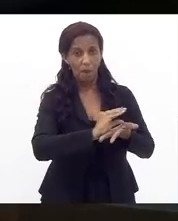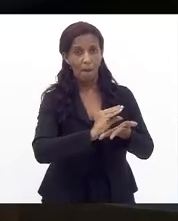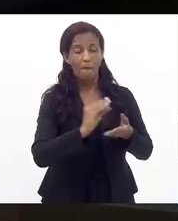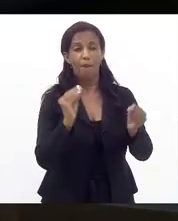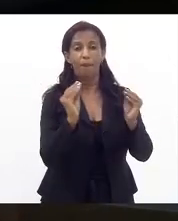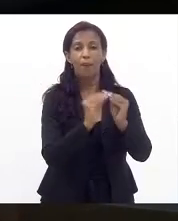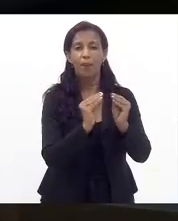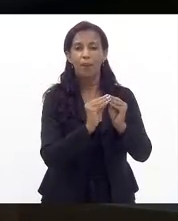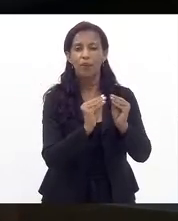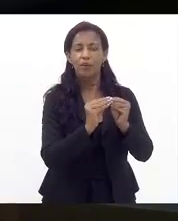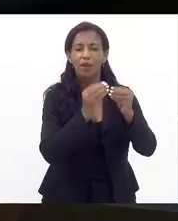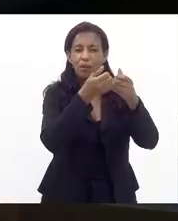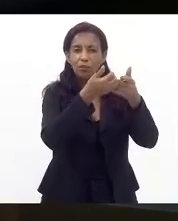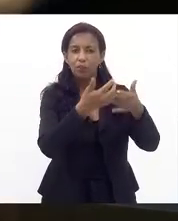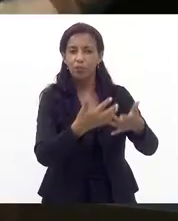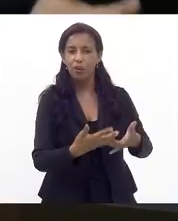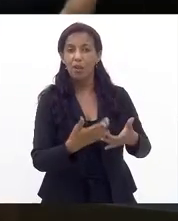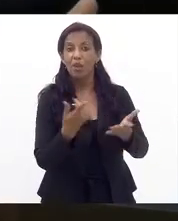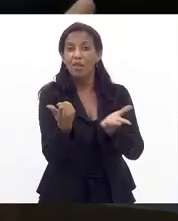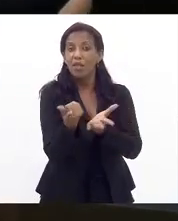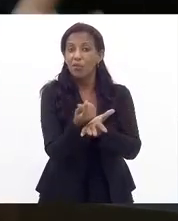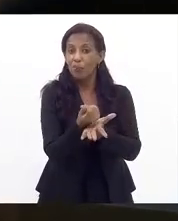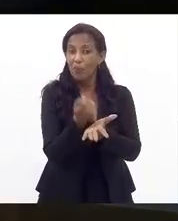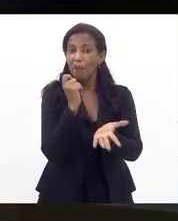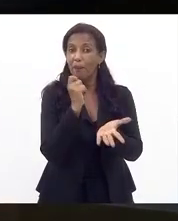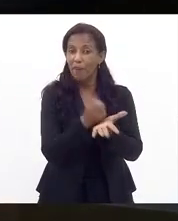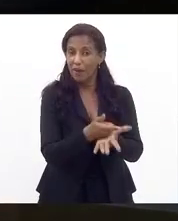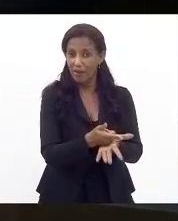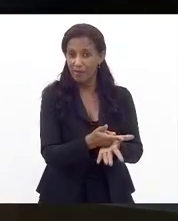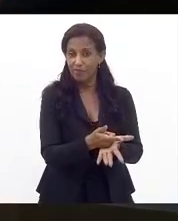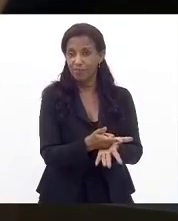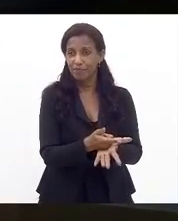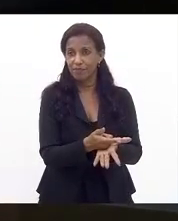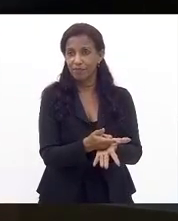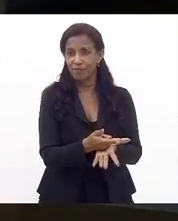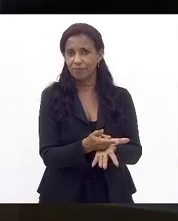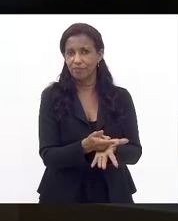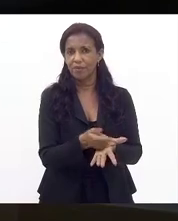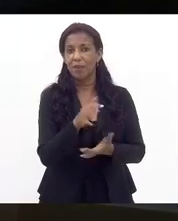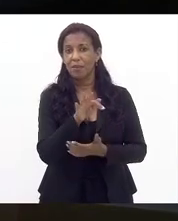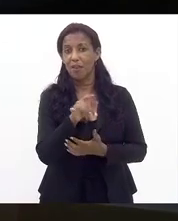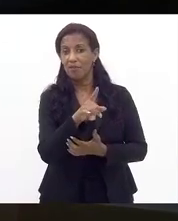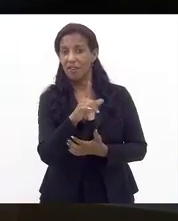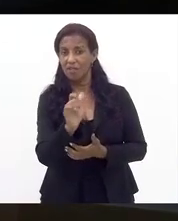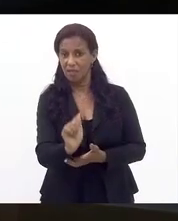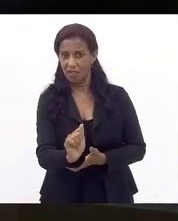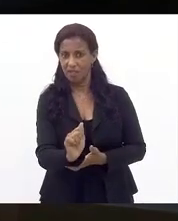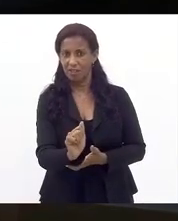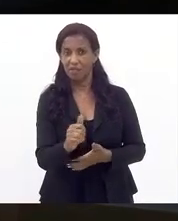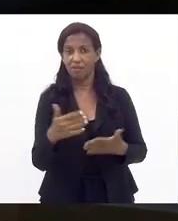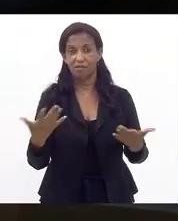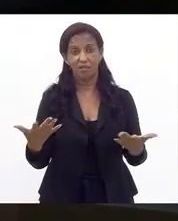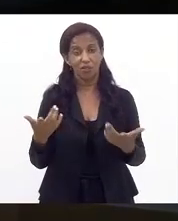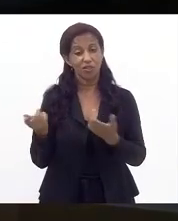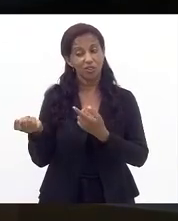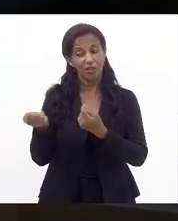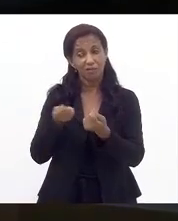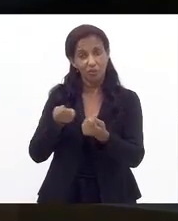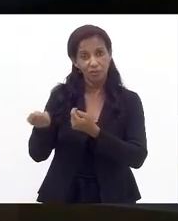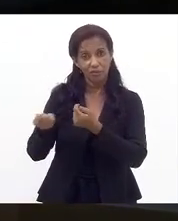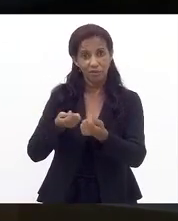proporcional diferido teria um custo tá para fazenda para o tesouro então a gente está